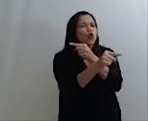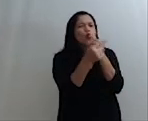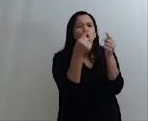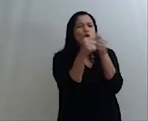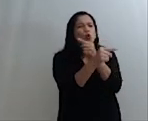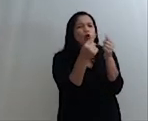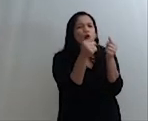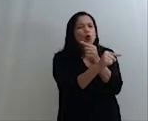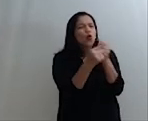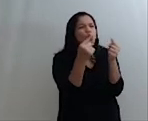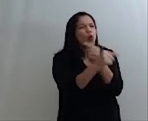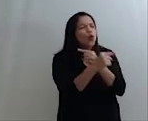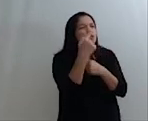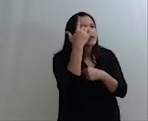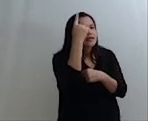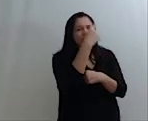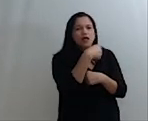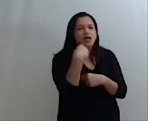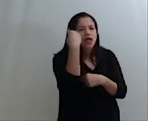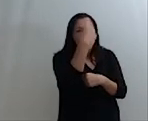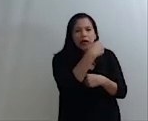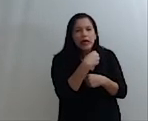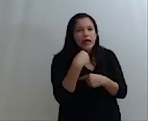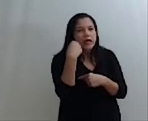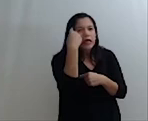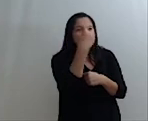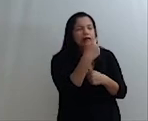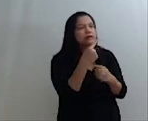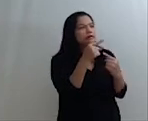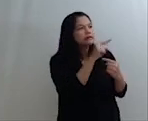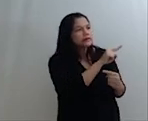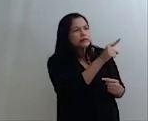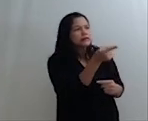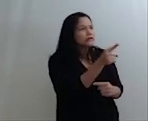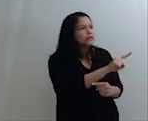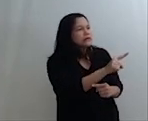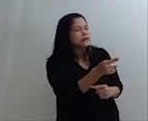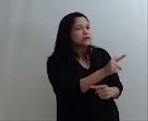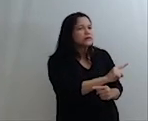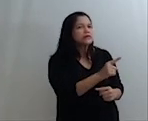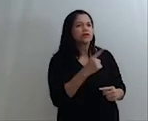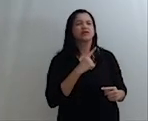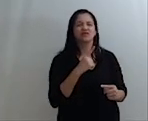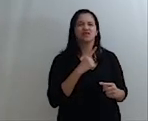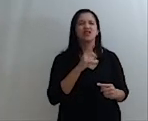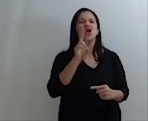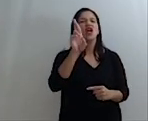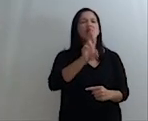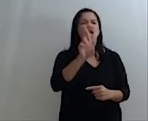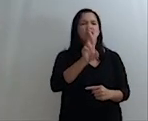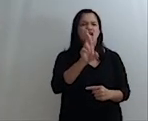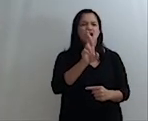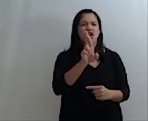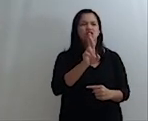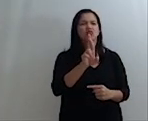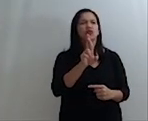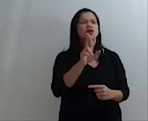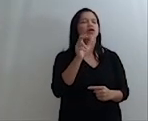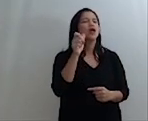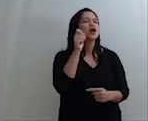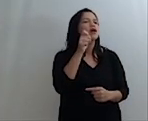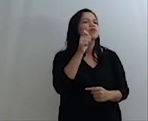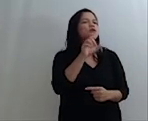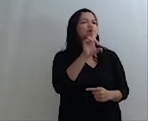em homenagem aí o pedido eh formulado pel recentíssimo relator e considerando que que a Dra Dora vai poder se